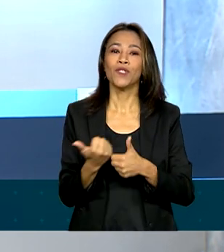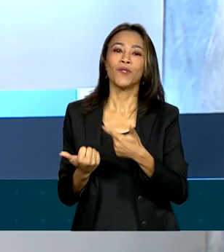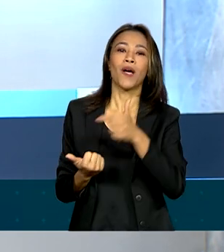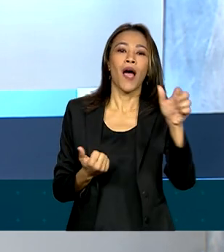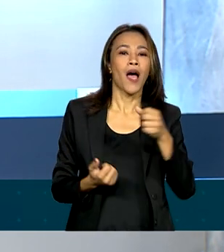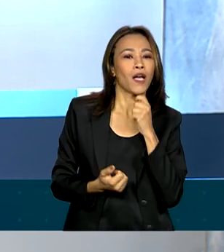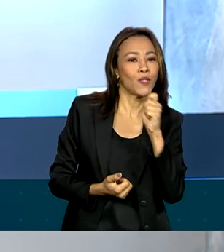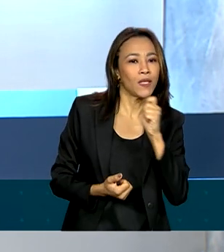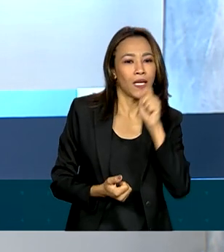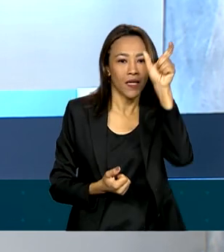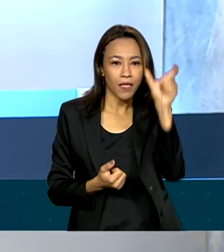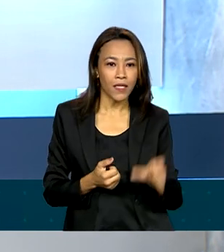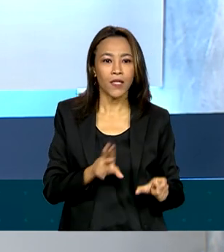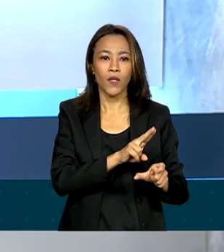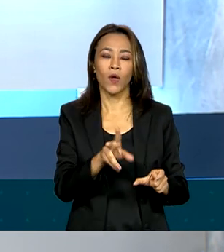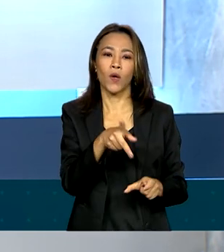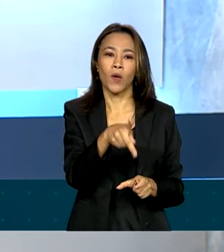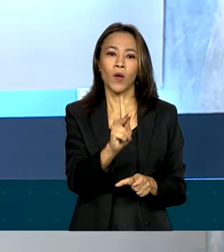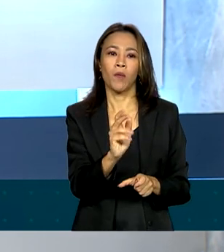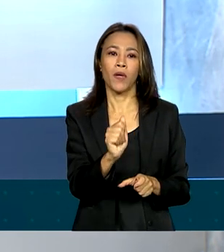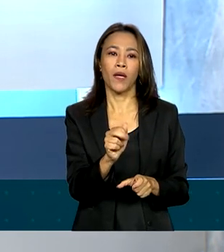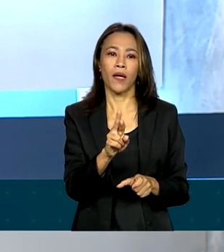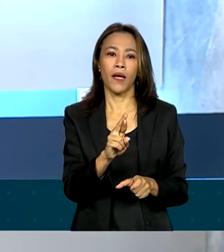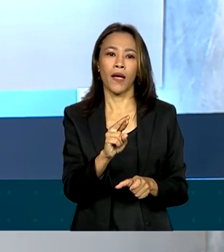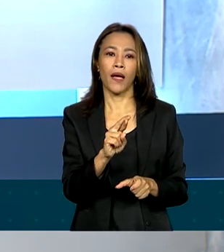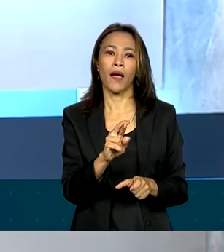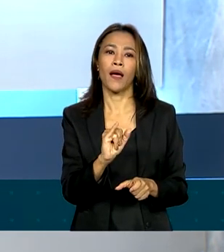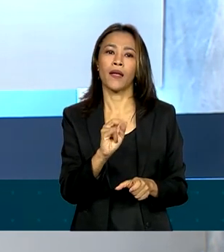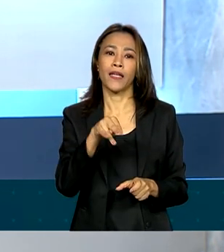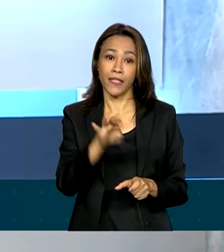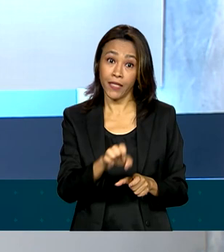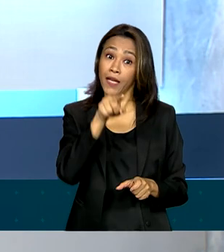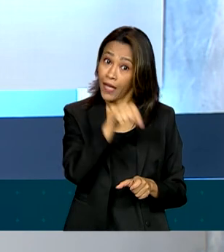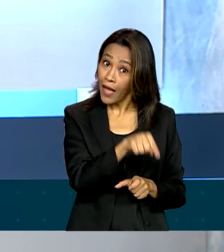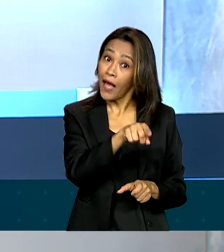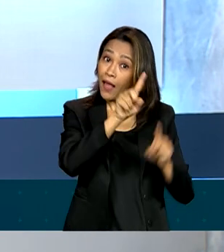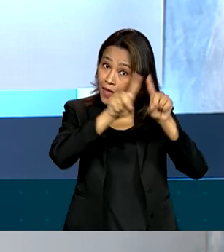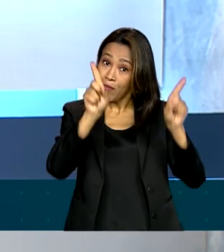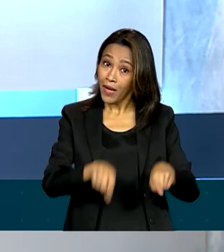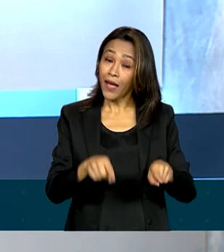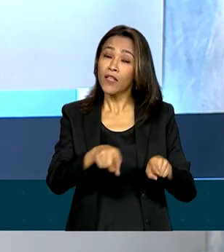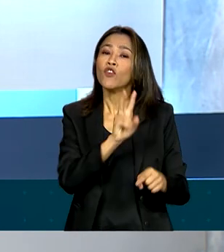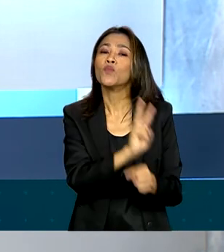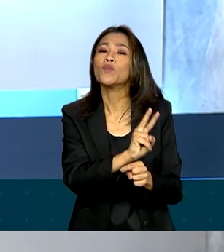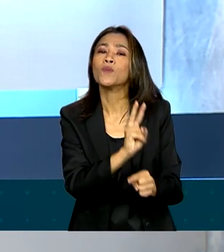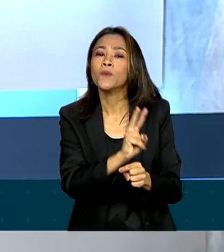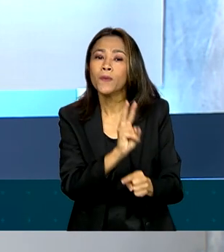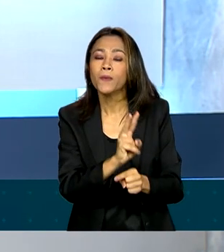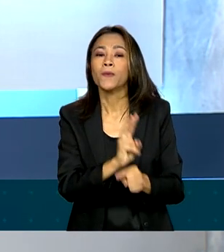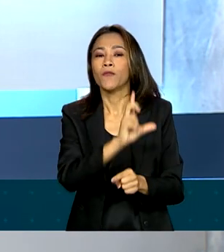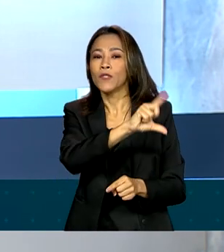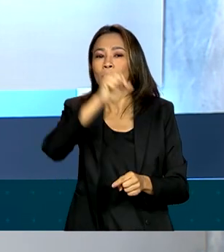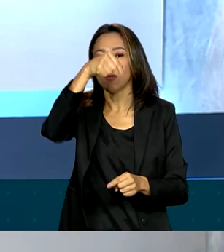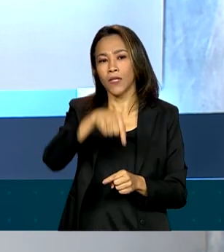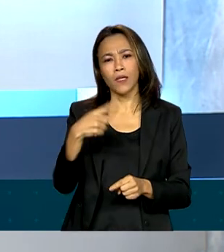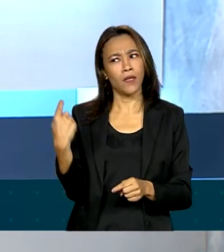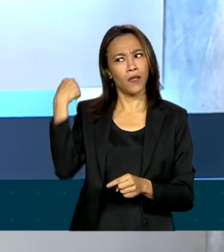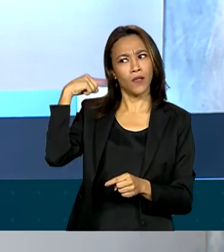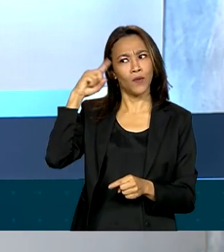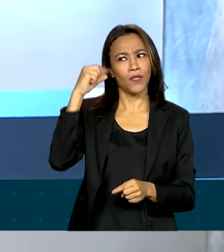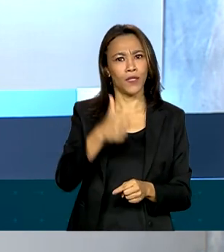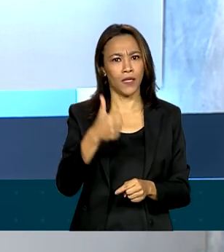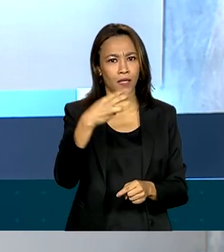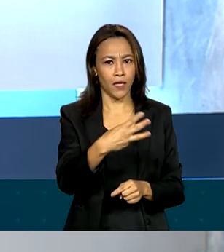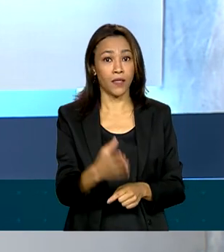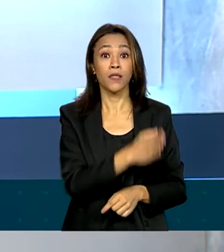jornalista Cariane Costa, empregada do quadro da EBC, que foi nomeada interinamente no último dia 13. Também